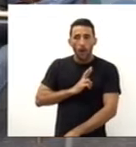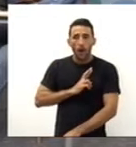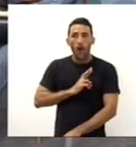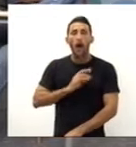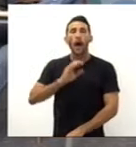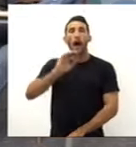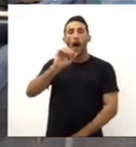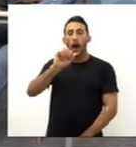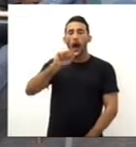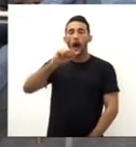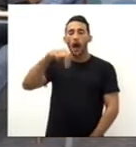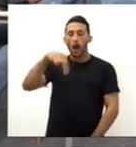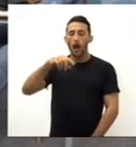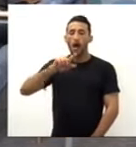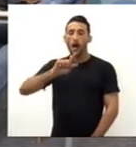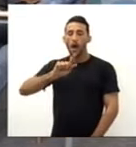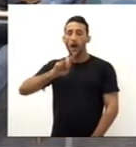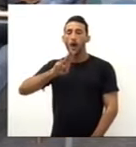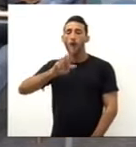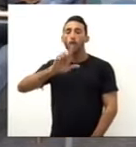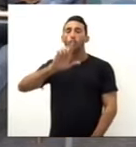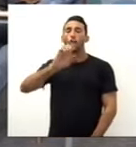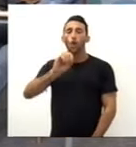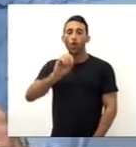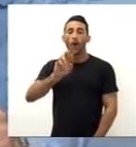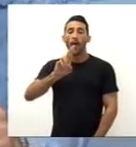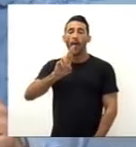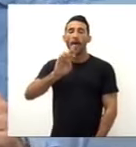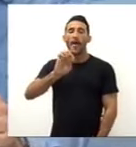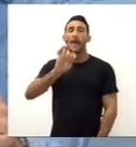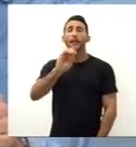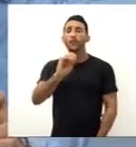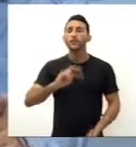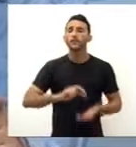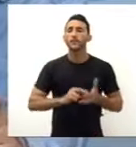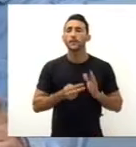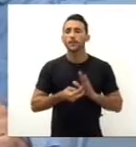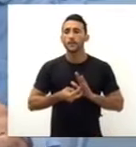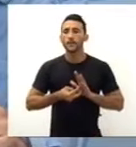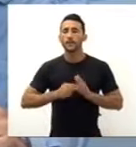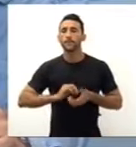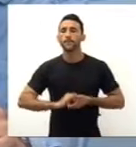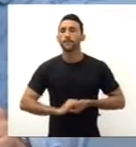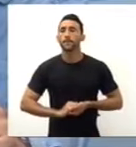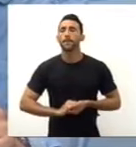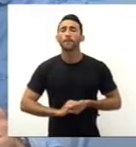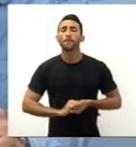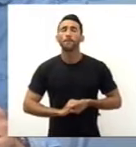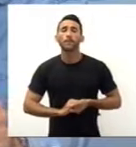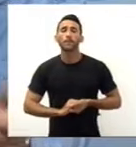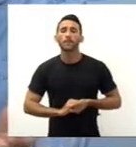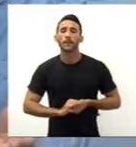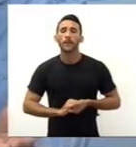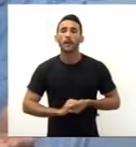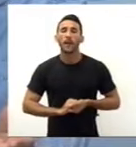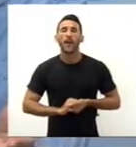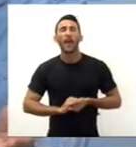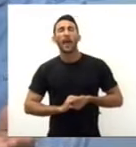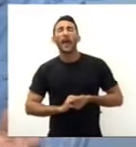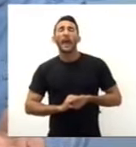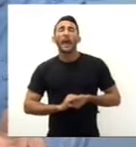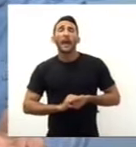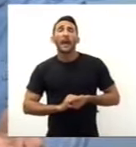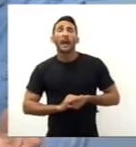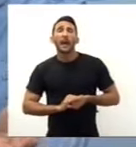é a afirmação que ele faz, né? Você questiona isso com ele, por favor. Ângulo reto é aquele que fica quadrado?